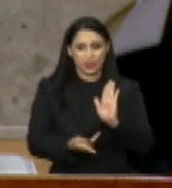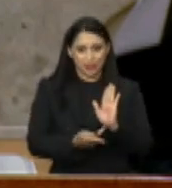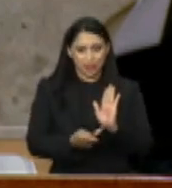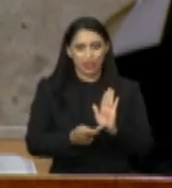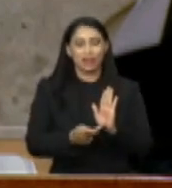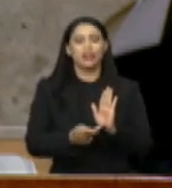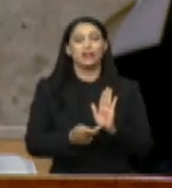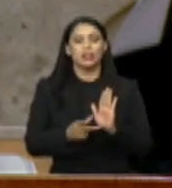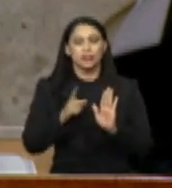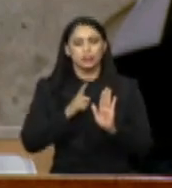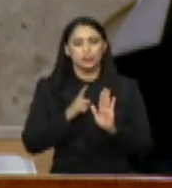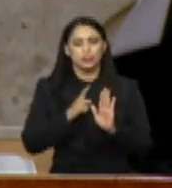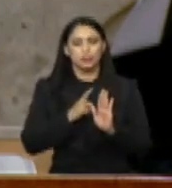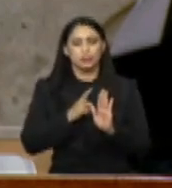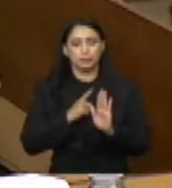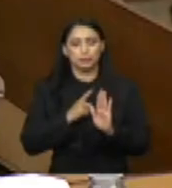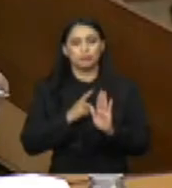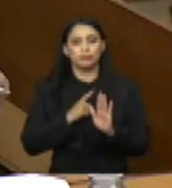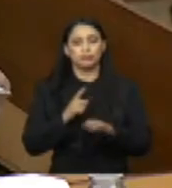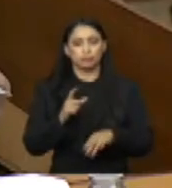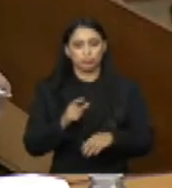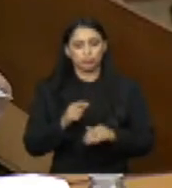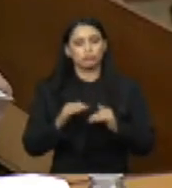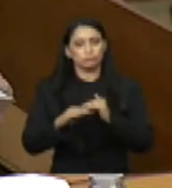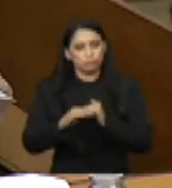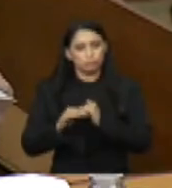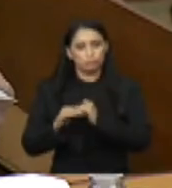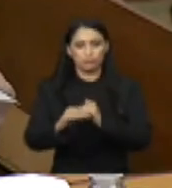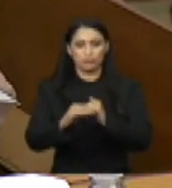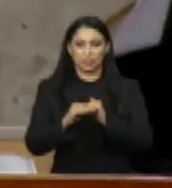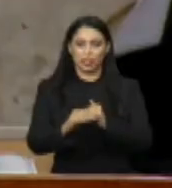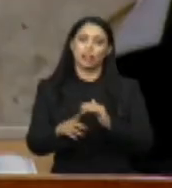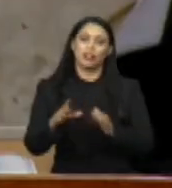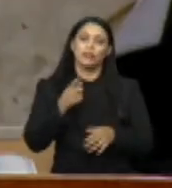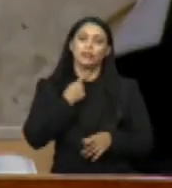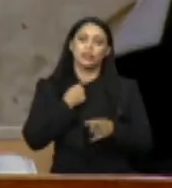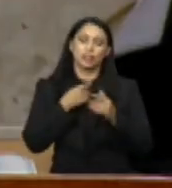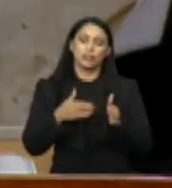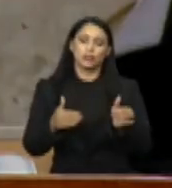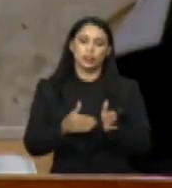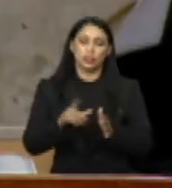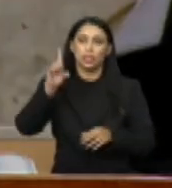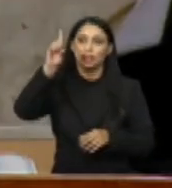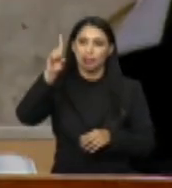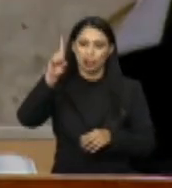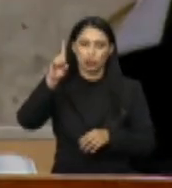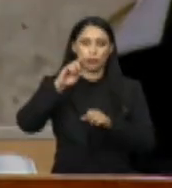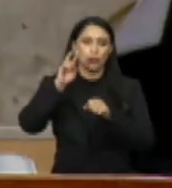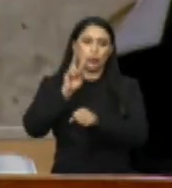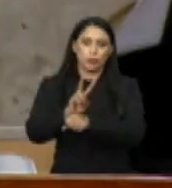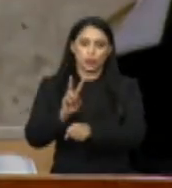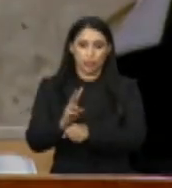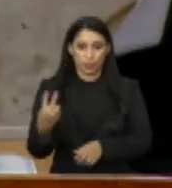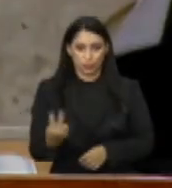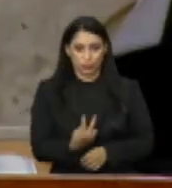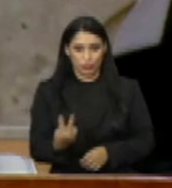são projetos coesos em relação à vontade de todos nós. E, acima de tudo, que Deus proteja a